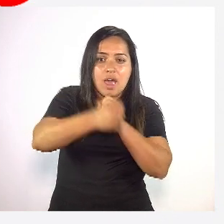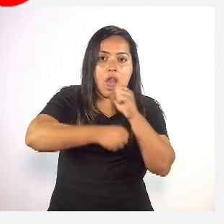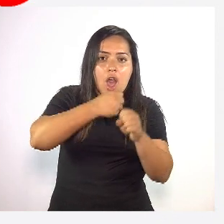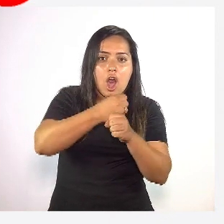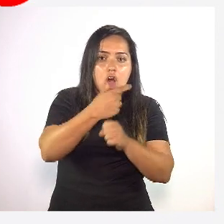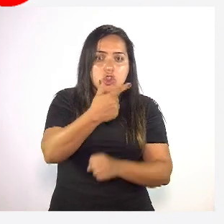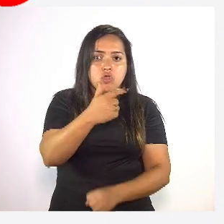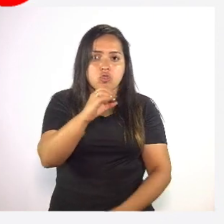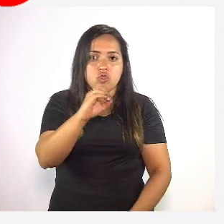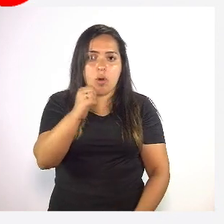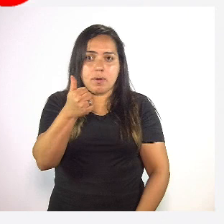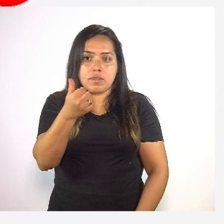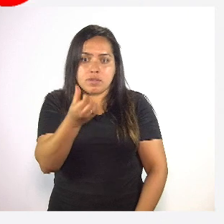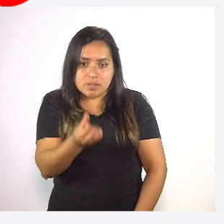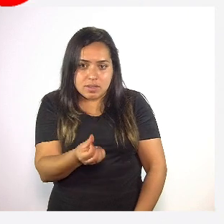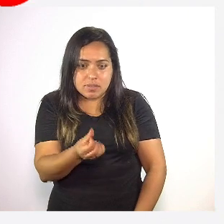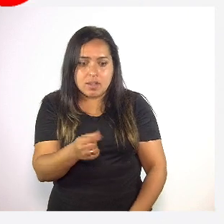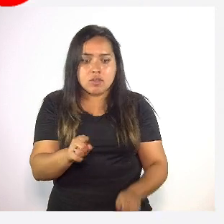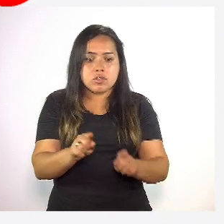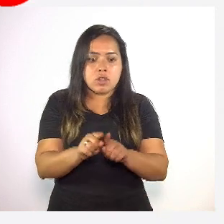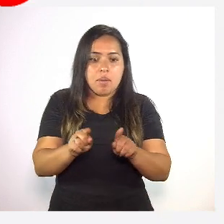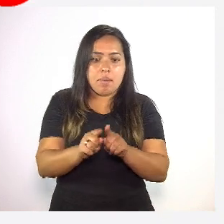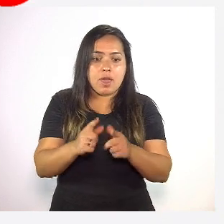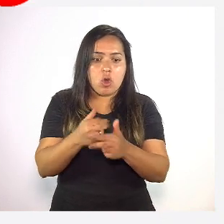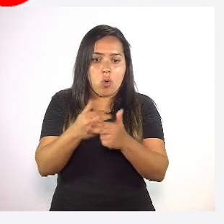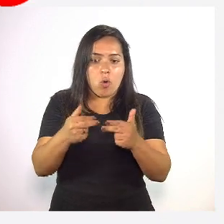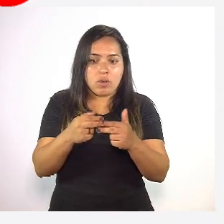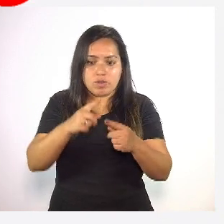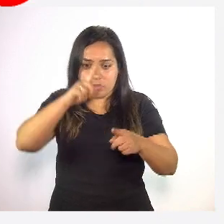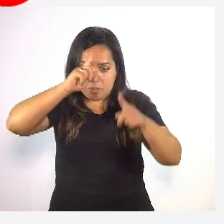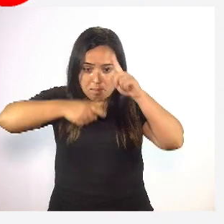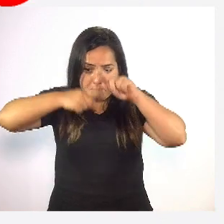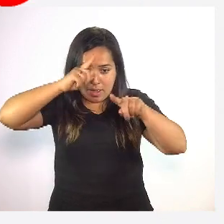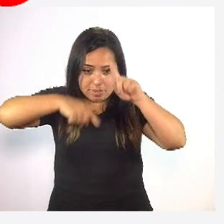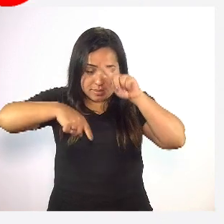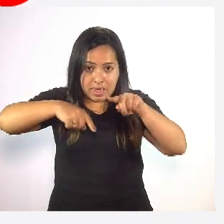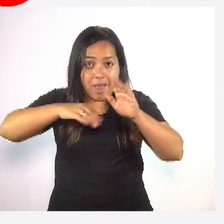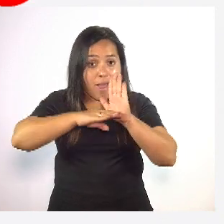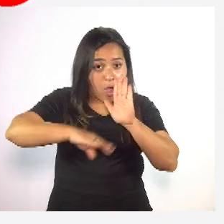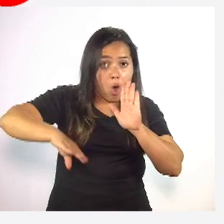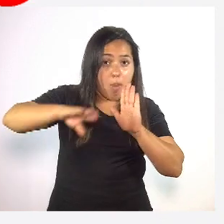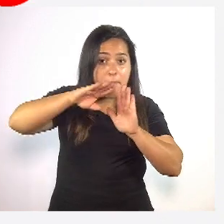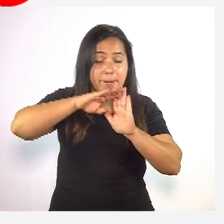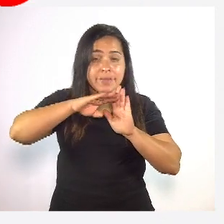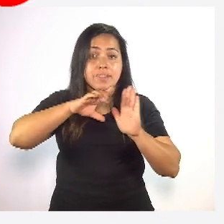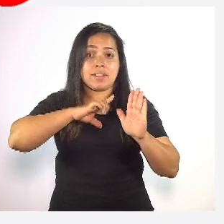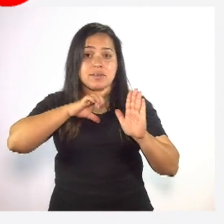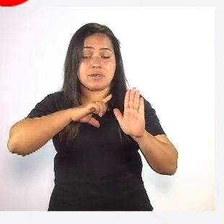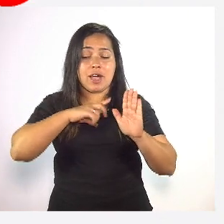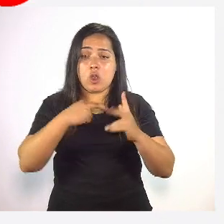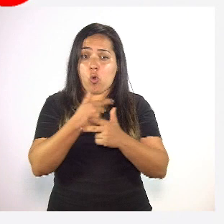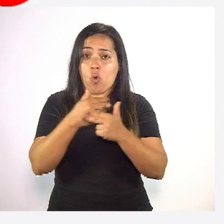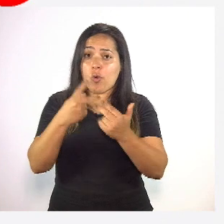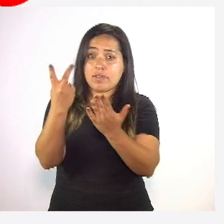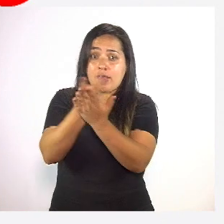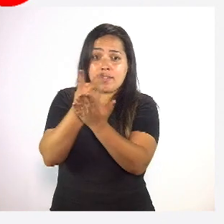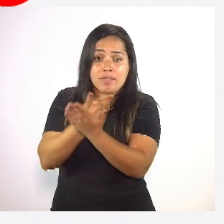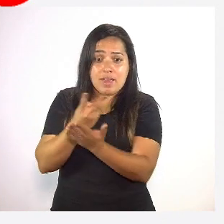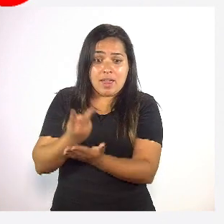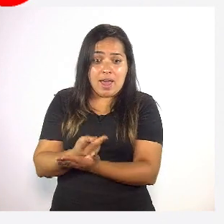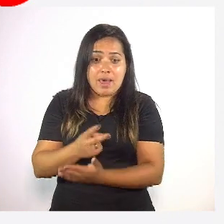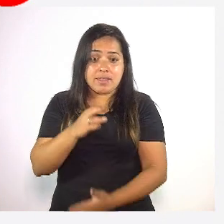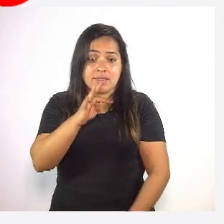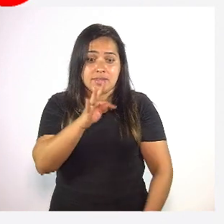e o número de determinações que também aumenta. E aí nós temos, óbvio, por conta das irregularidades, o TCL não